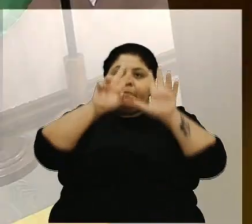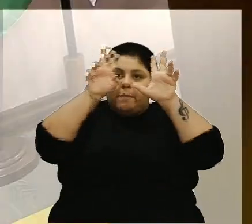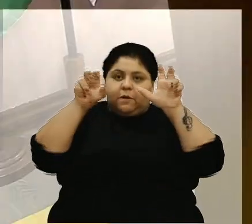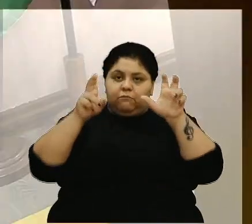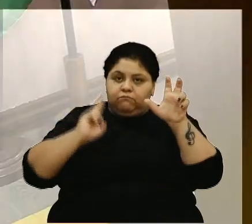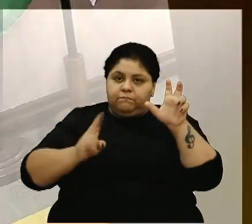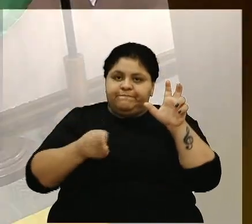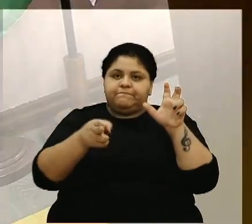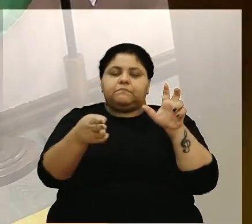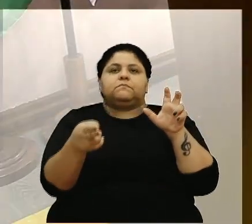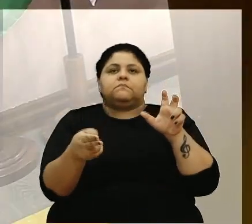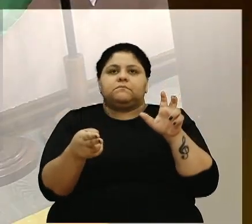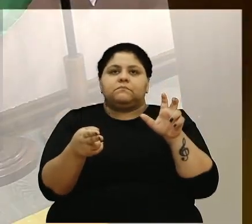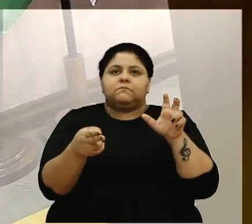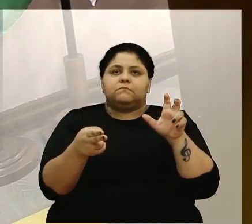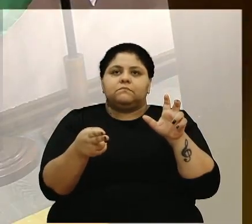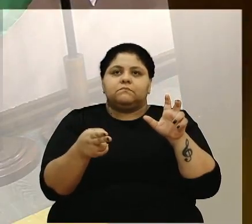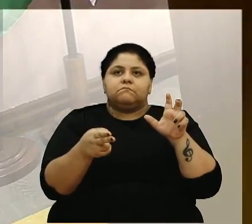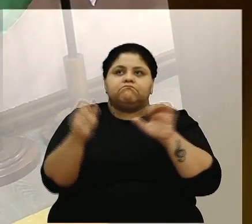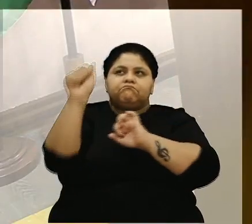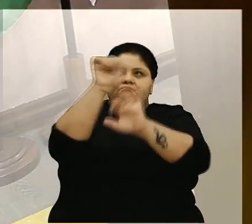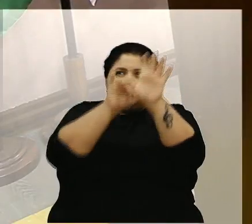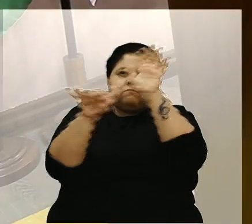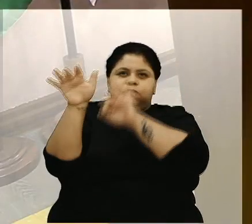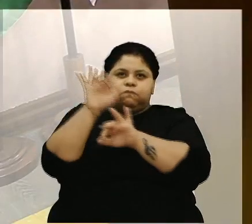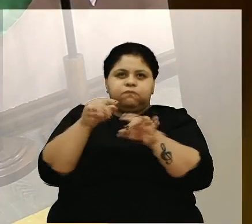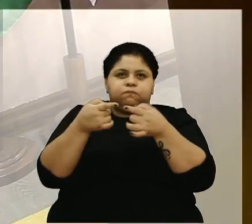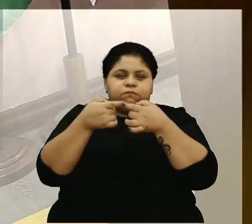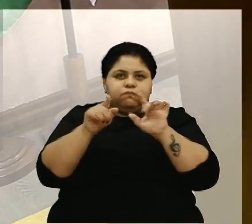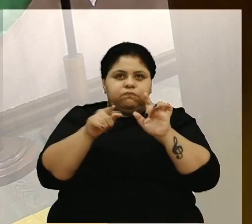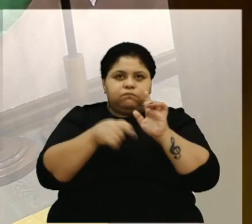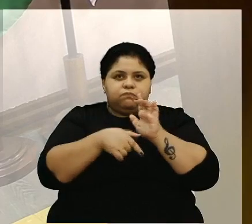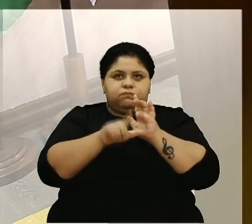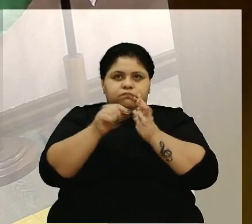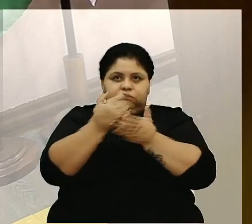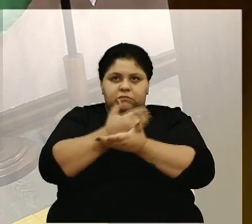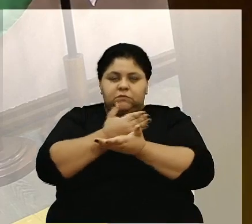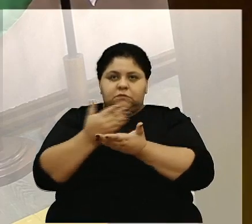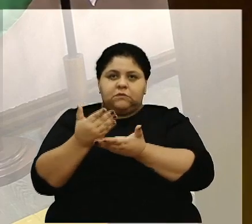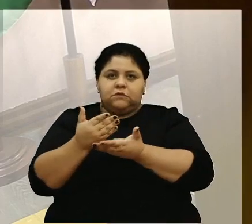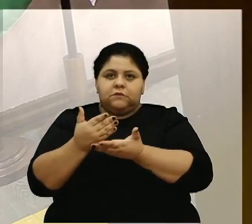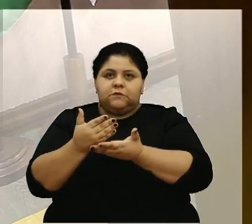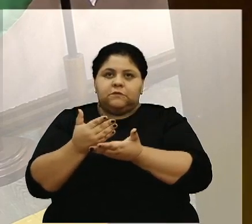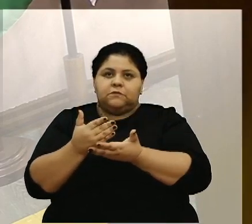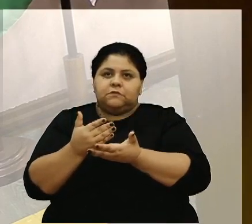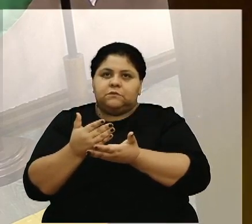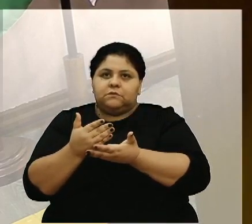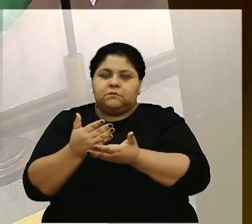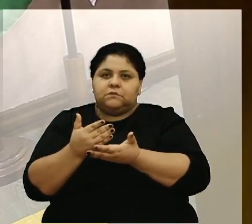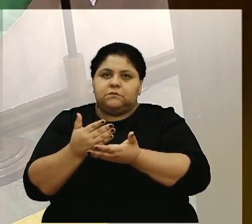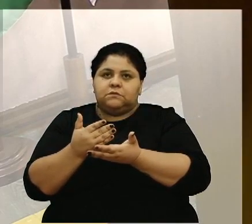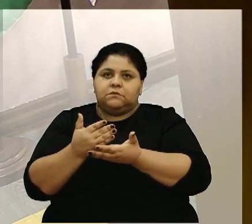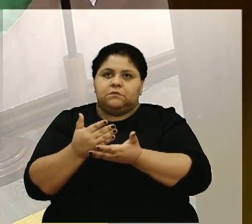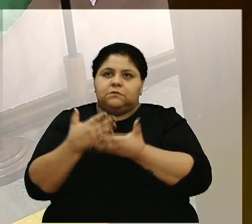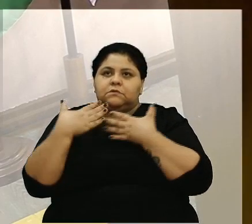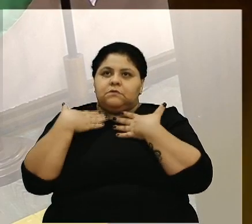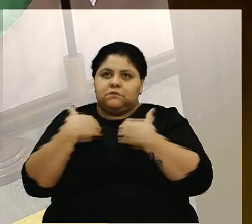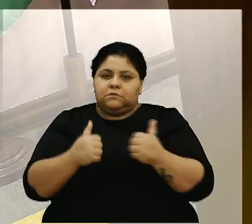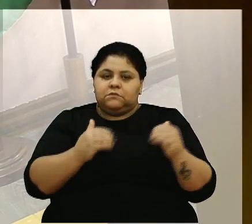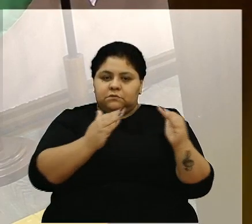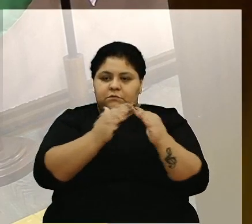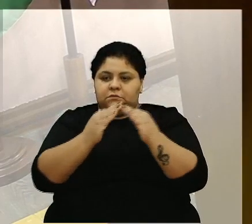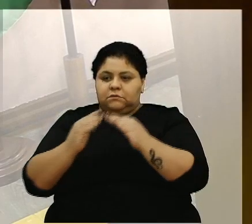em questão de eventos climáticos, mas antes de entrar especificadamente aqui na Secretaria da Habitação, eu